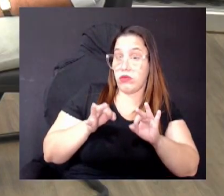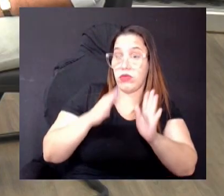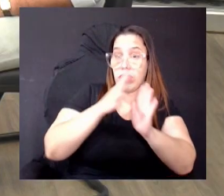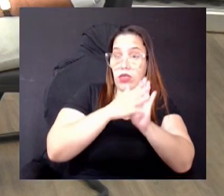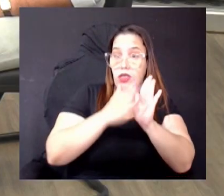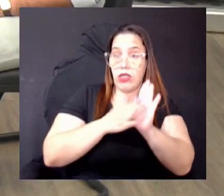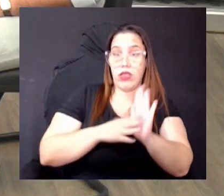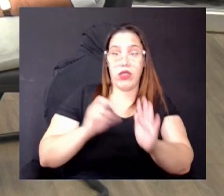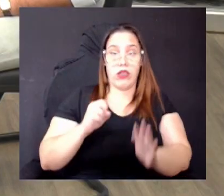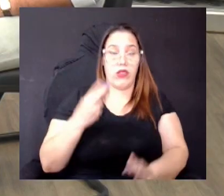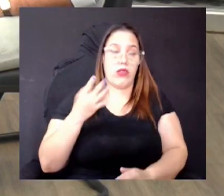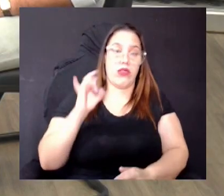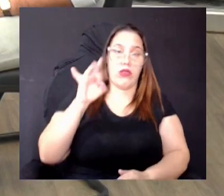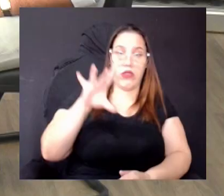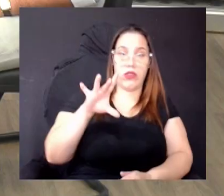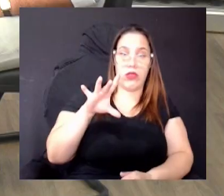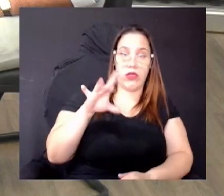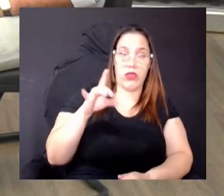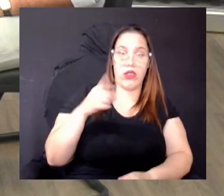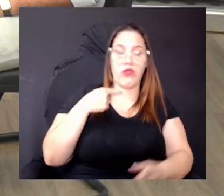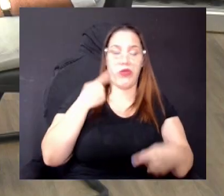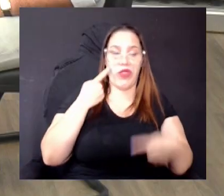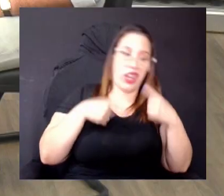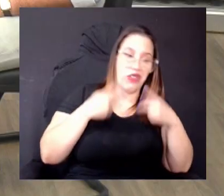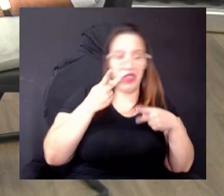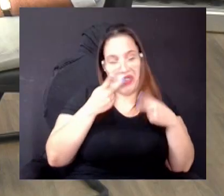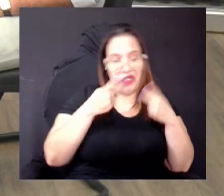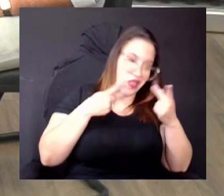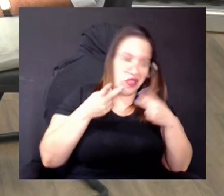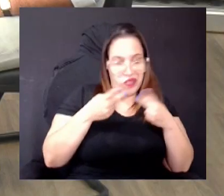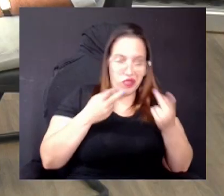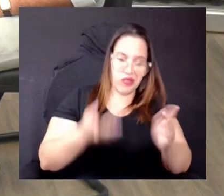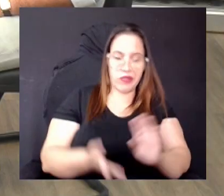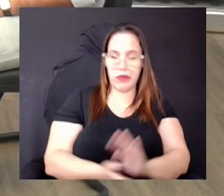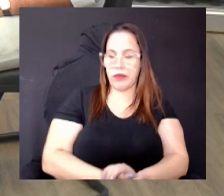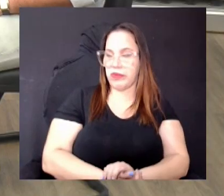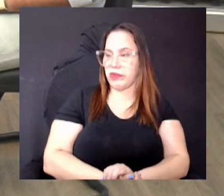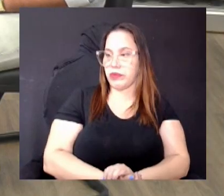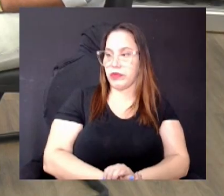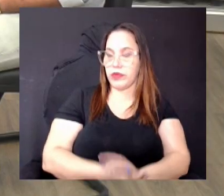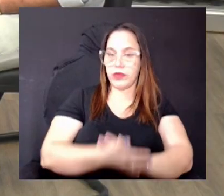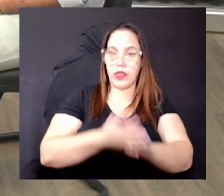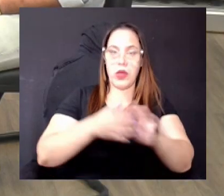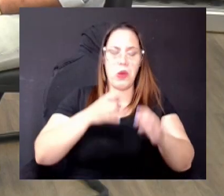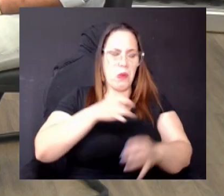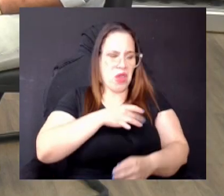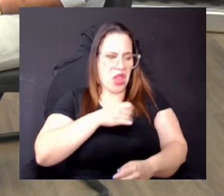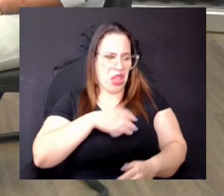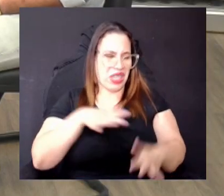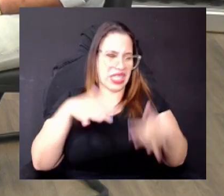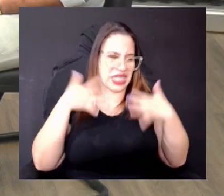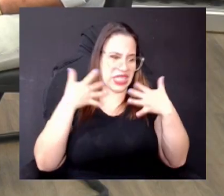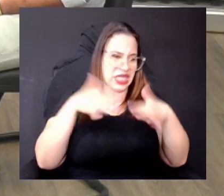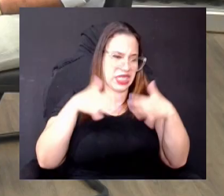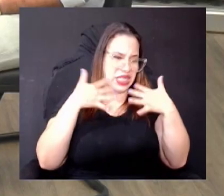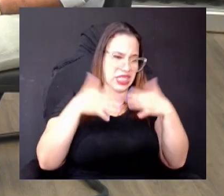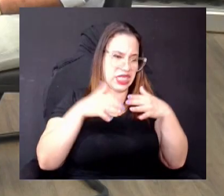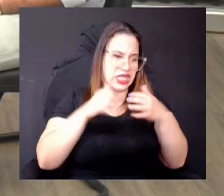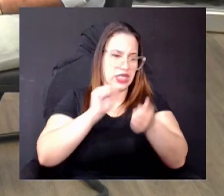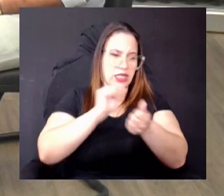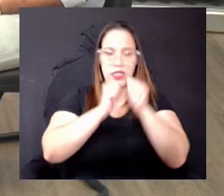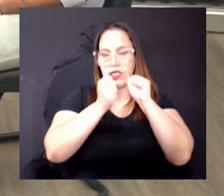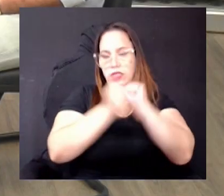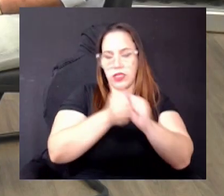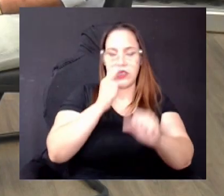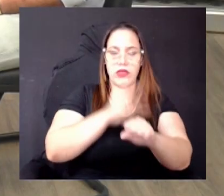só aquele diz-que-me-diz-que, né? E as pessoas têm aí um medo, um receio da adaptação para esse horário de